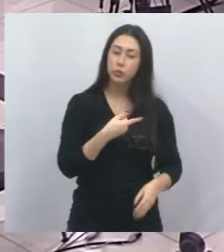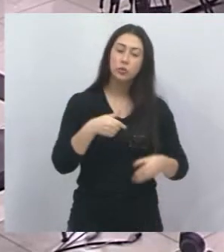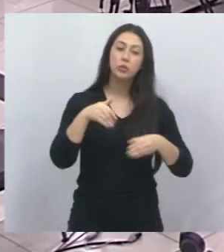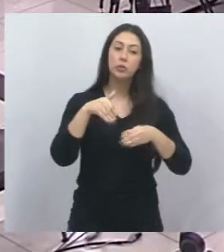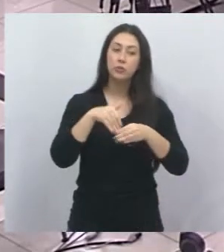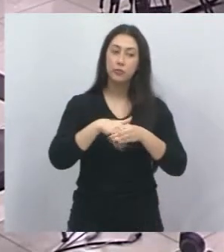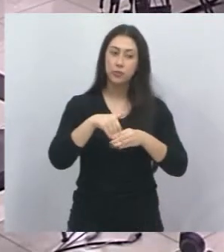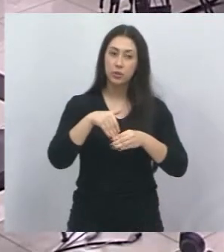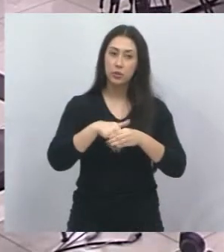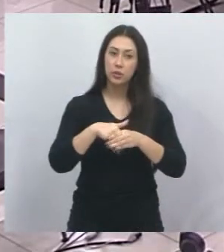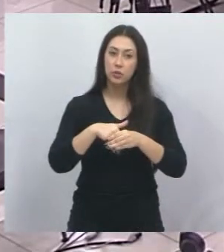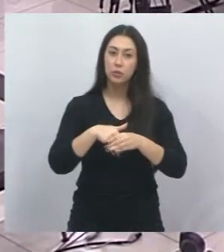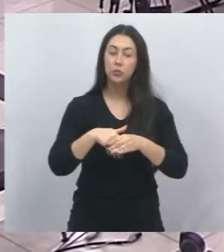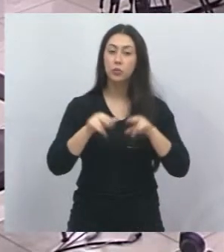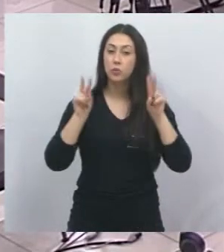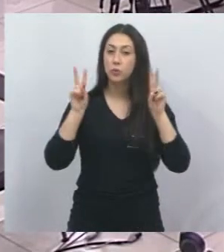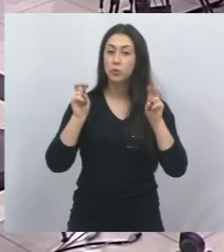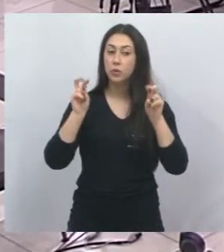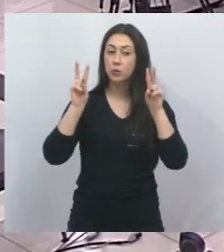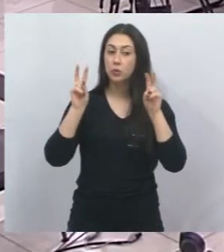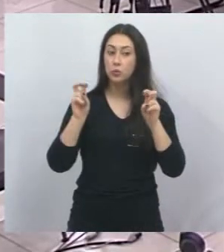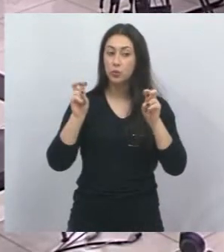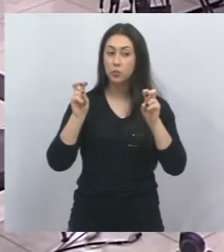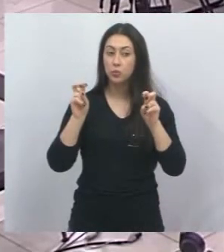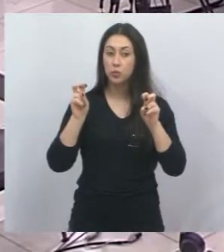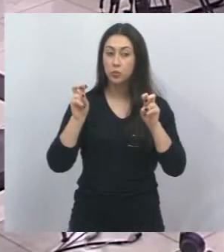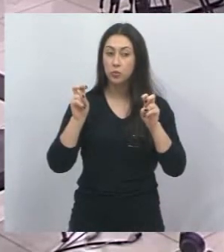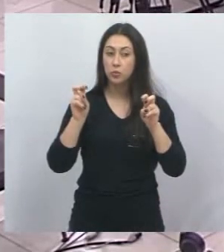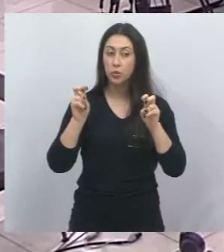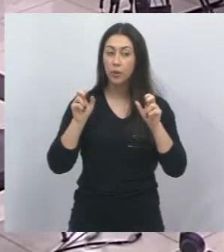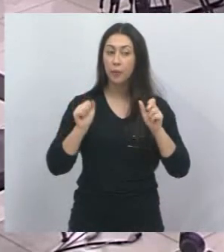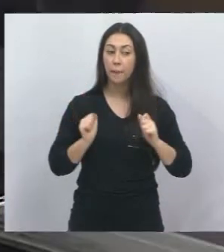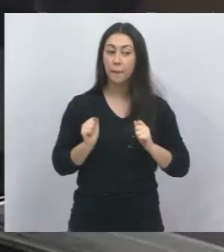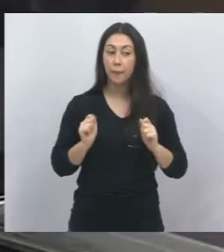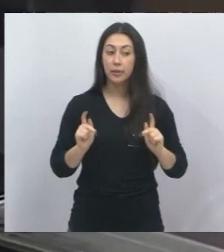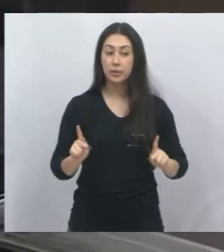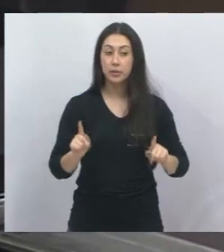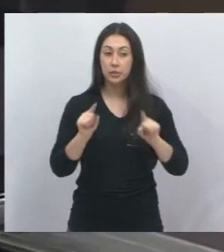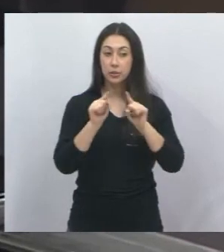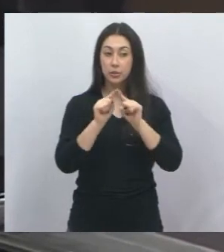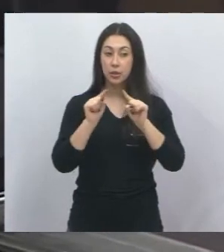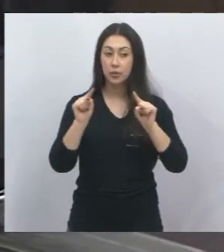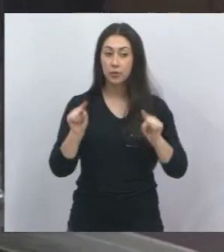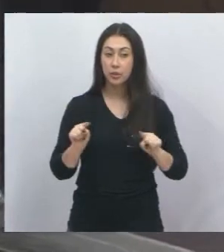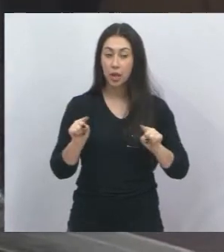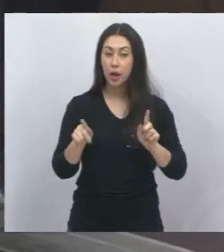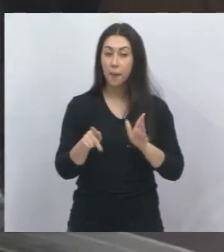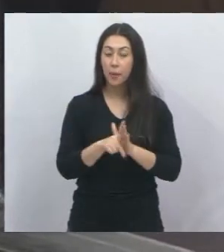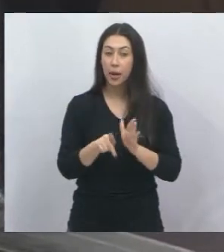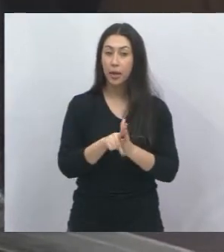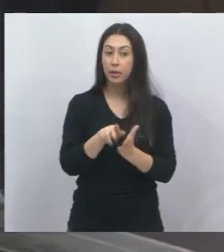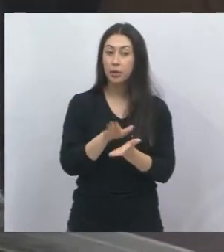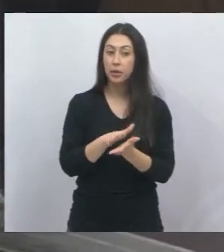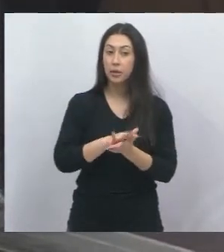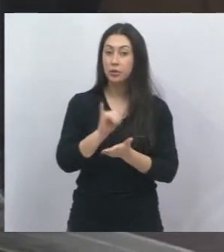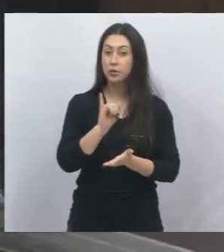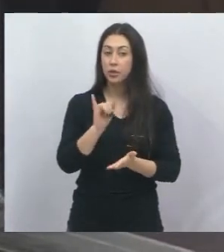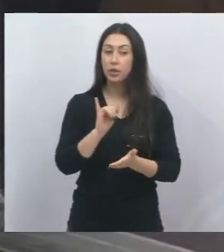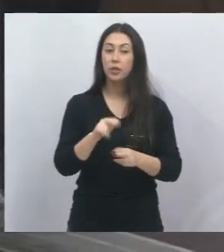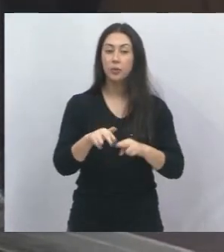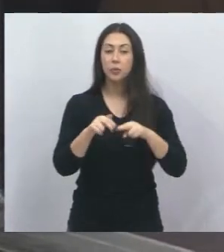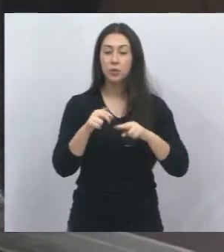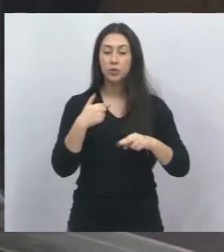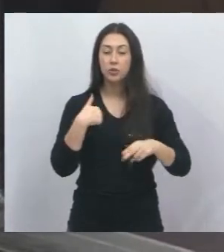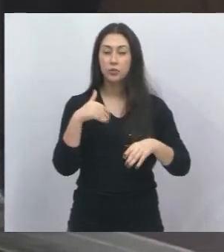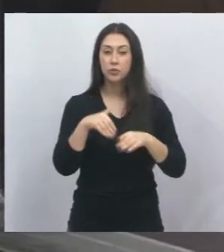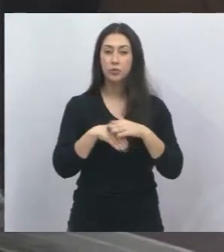aqui a questão da aposentadoria dos servidores municipais. Então, meu voto